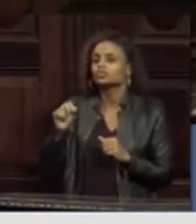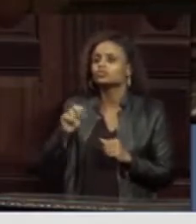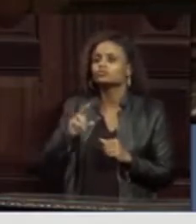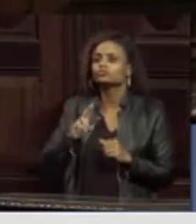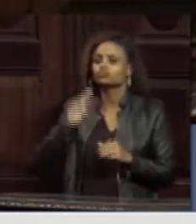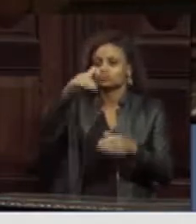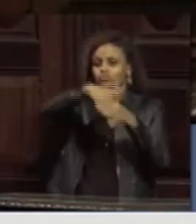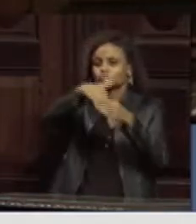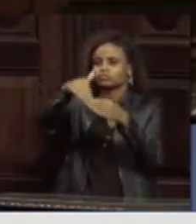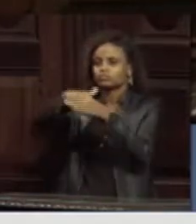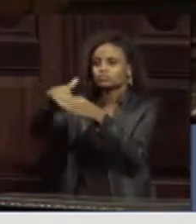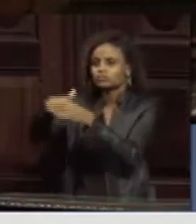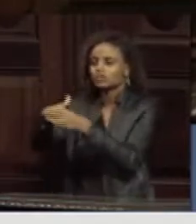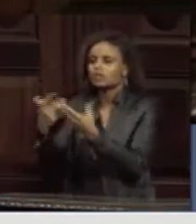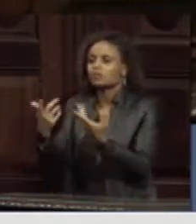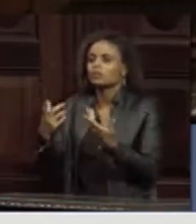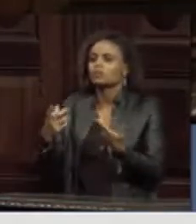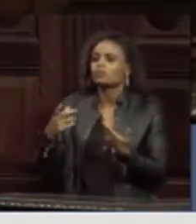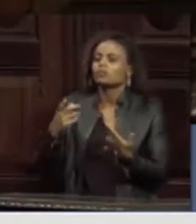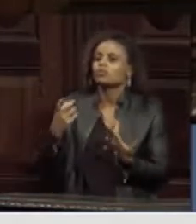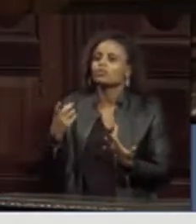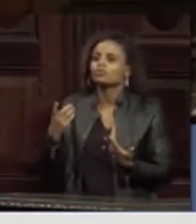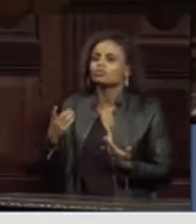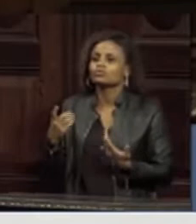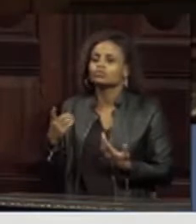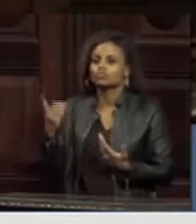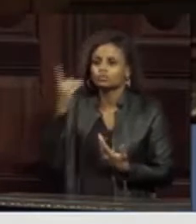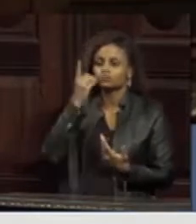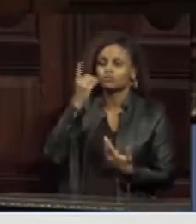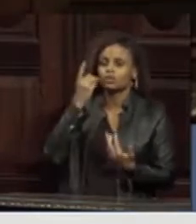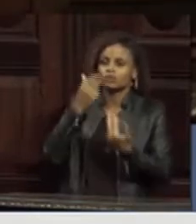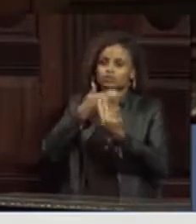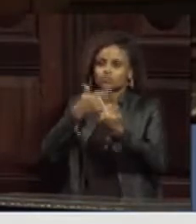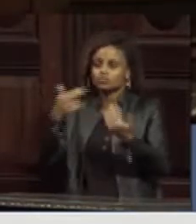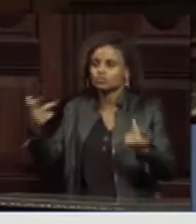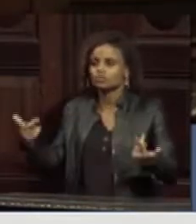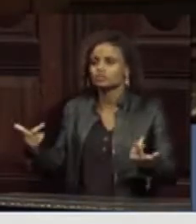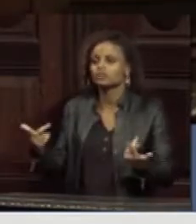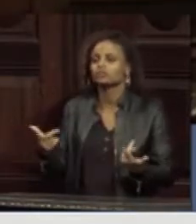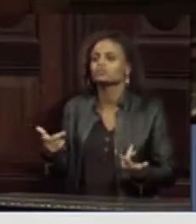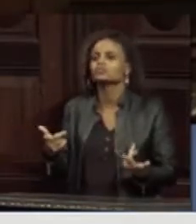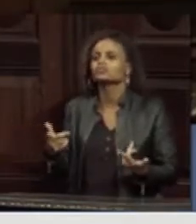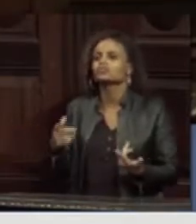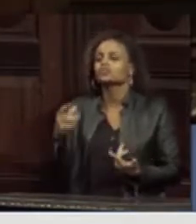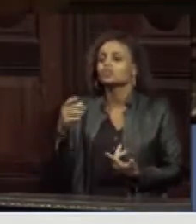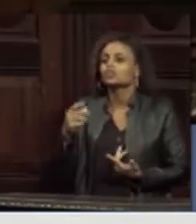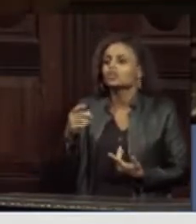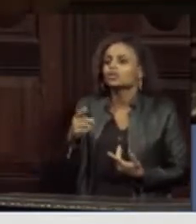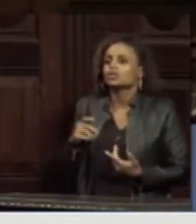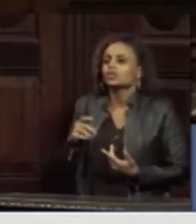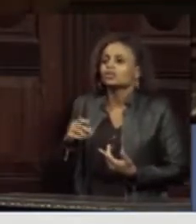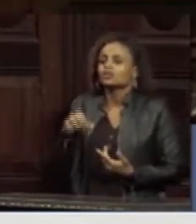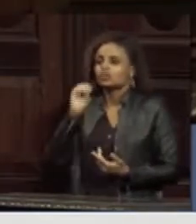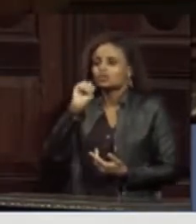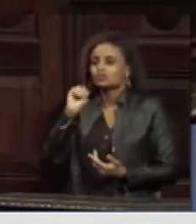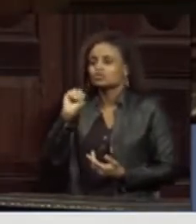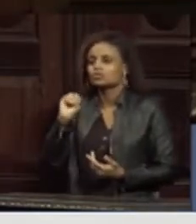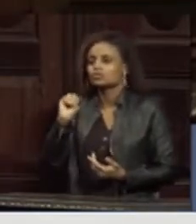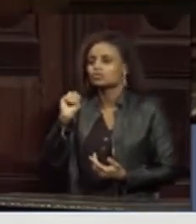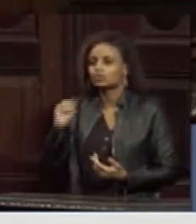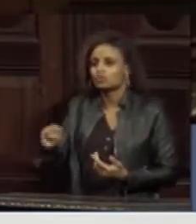dos tribunais de contas, dos Supremo Tribunal Federal, das